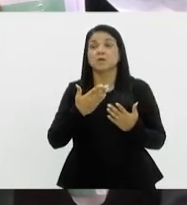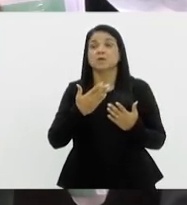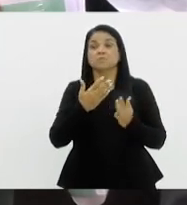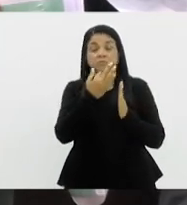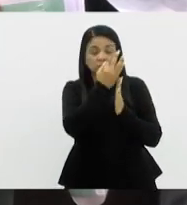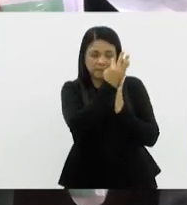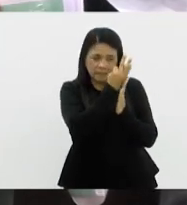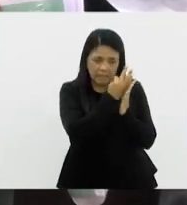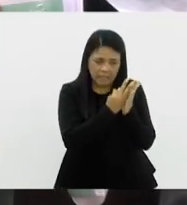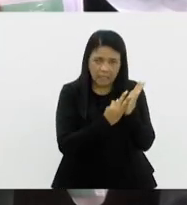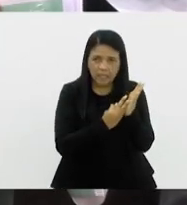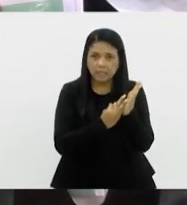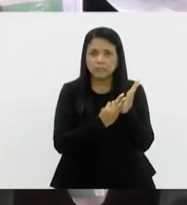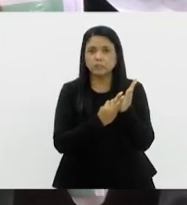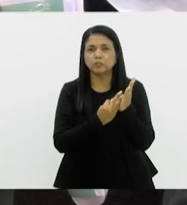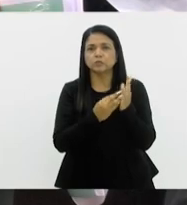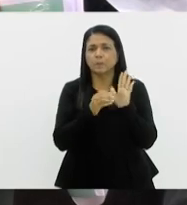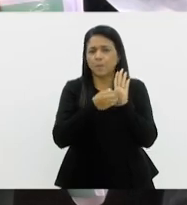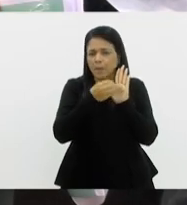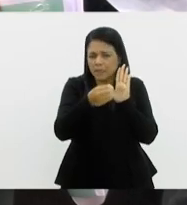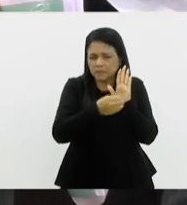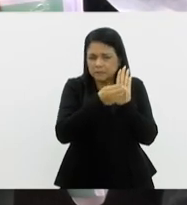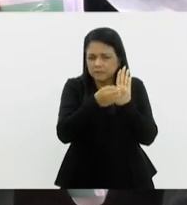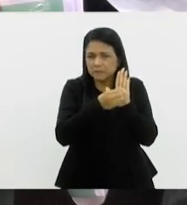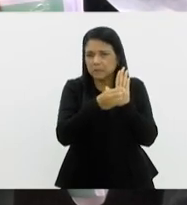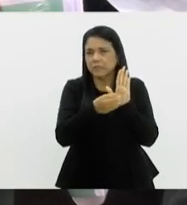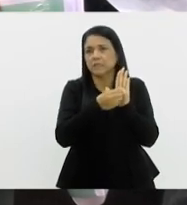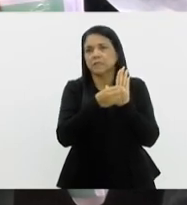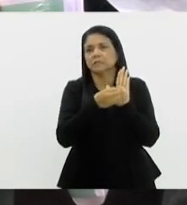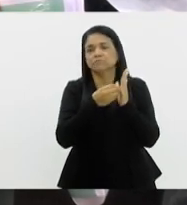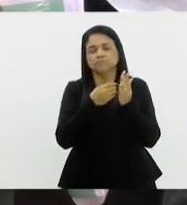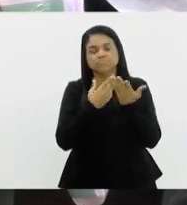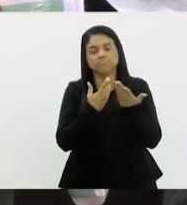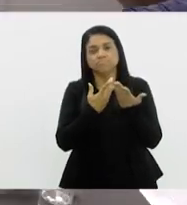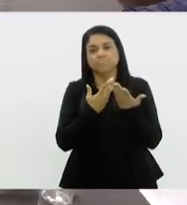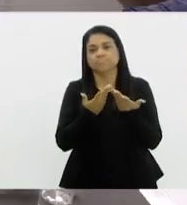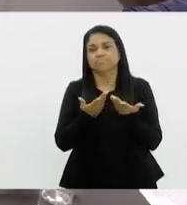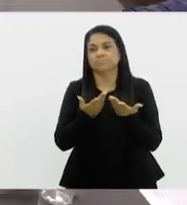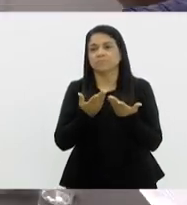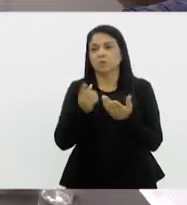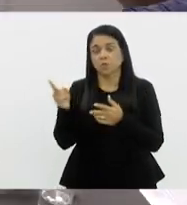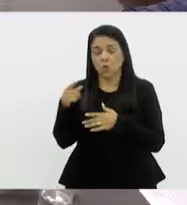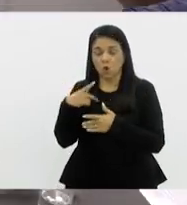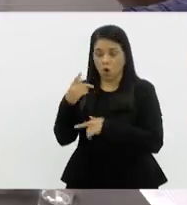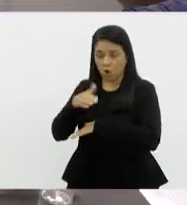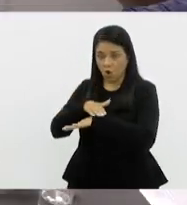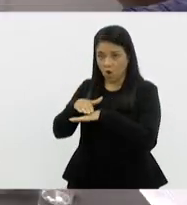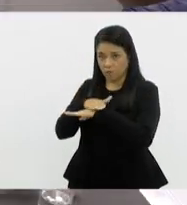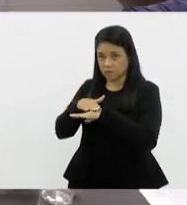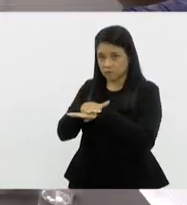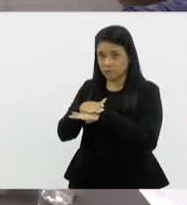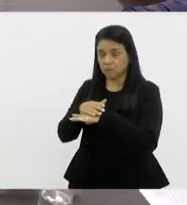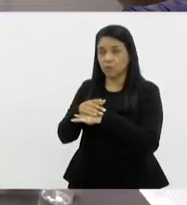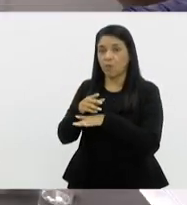Fundamentar os nossos pareceres, o senhor traz a Eu conversava aqui com o procurador doutor Robson sobre o tema